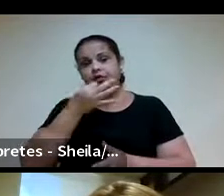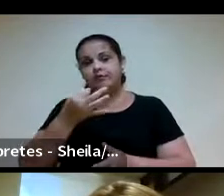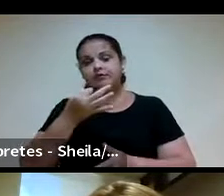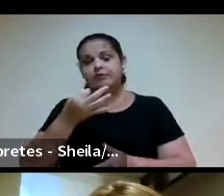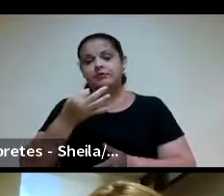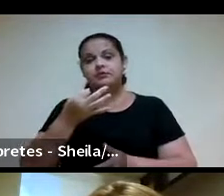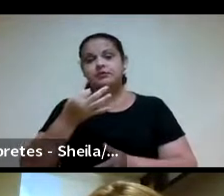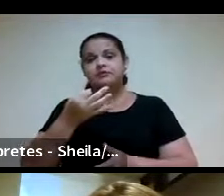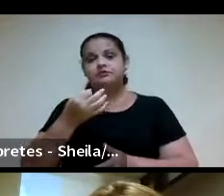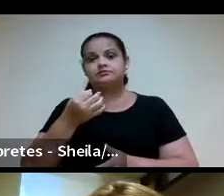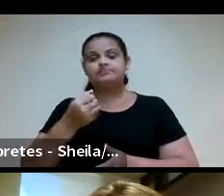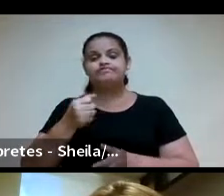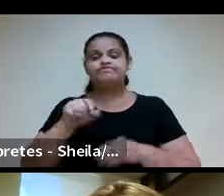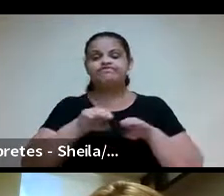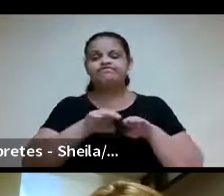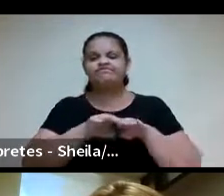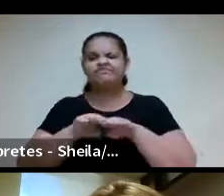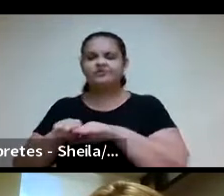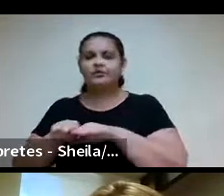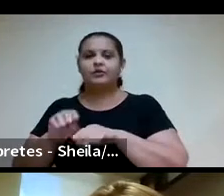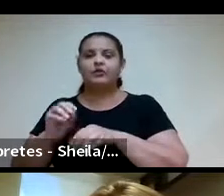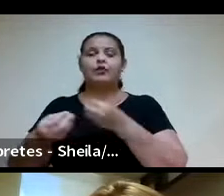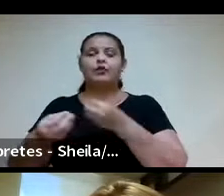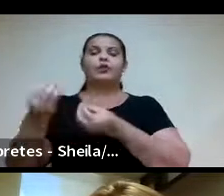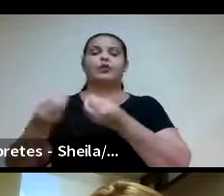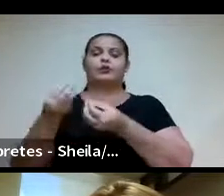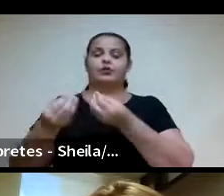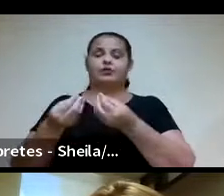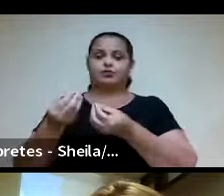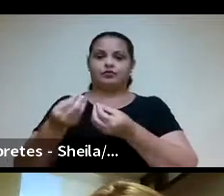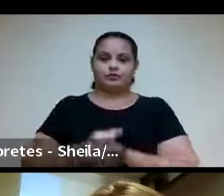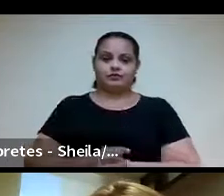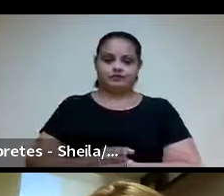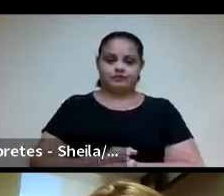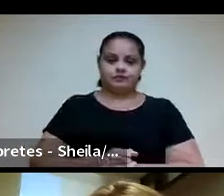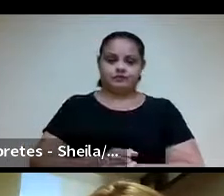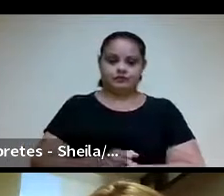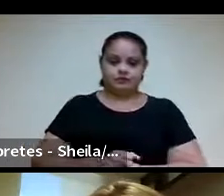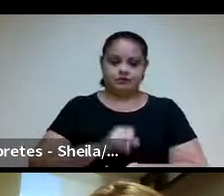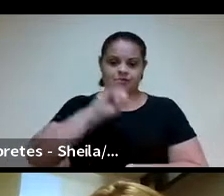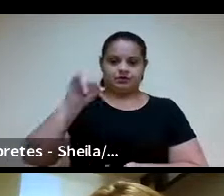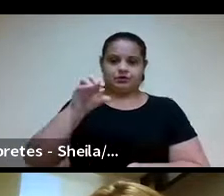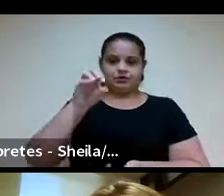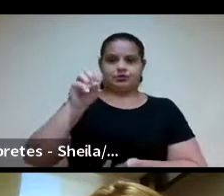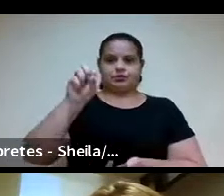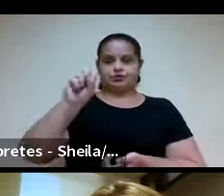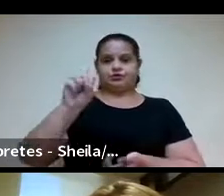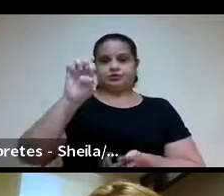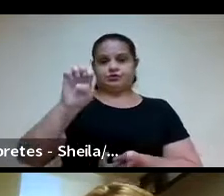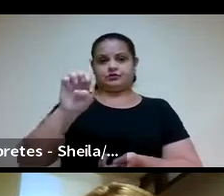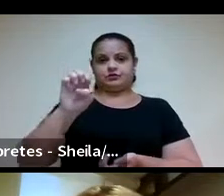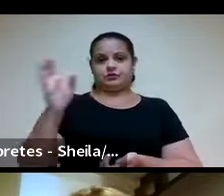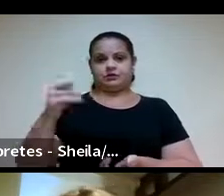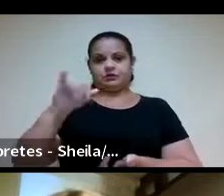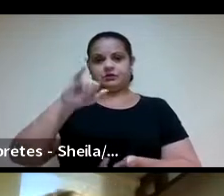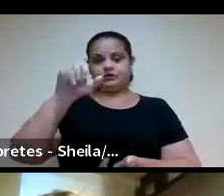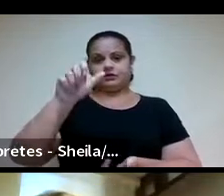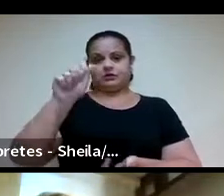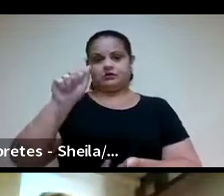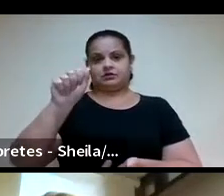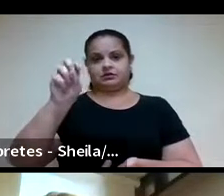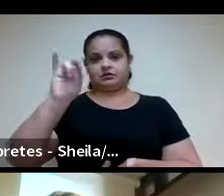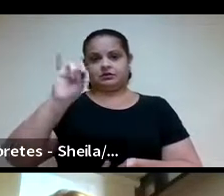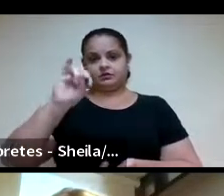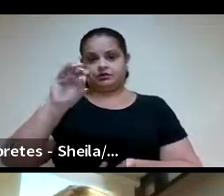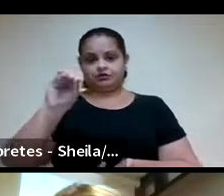aqui, doutrinária, o posicionamento de José Jairo Gomes, que assim também o diz, a parte não tem poder coercitivo de